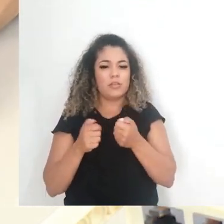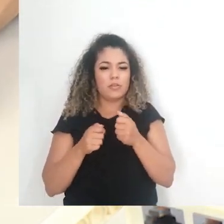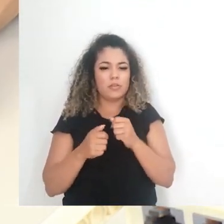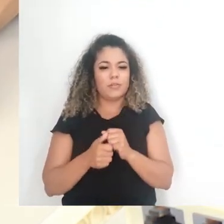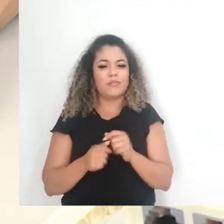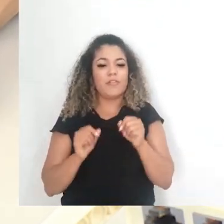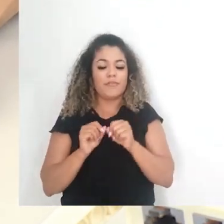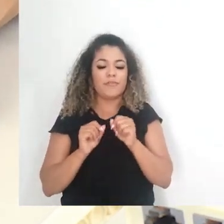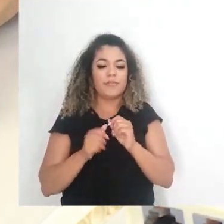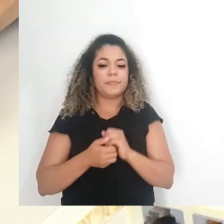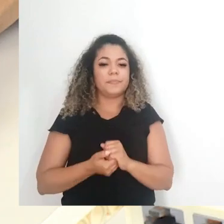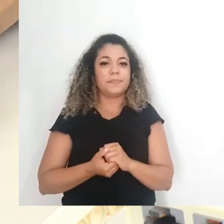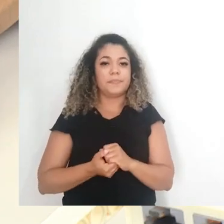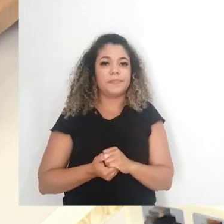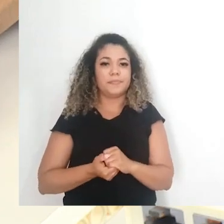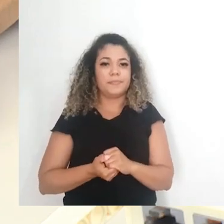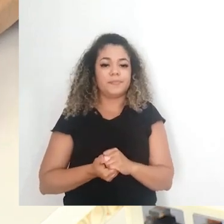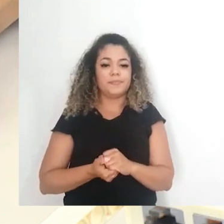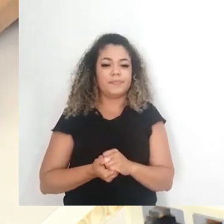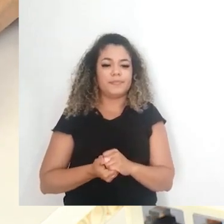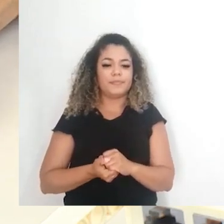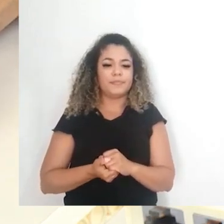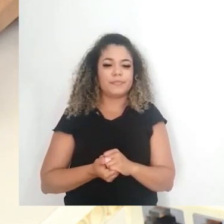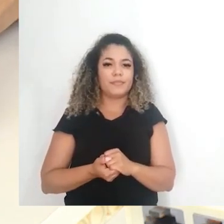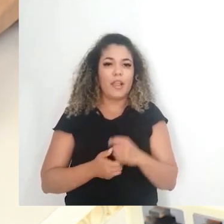Então é isso que eu vou fazer.